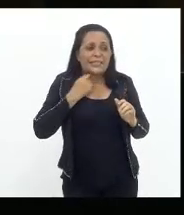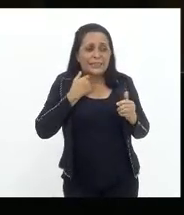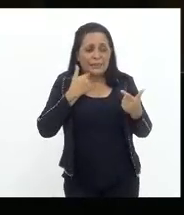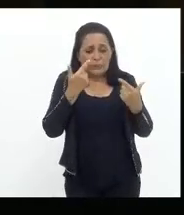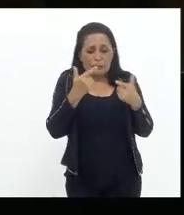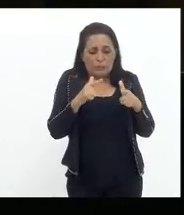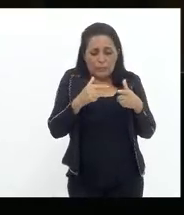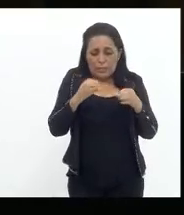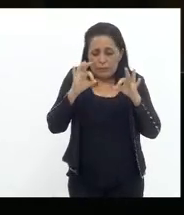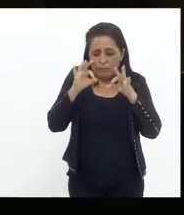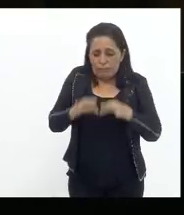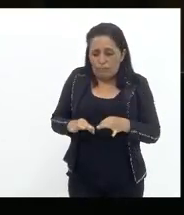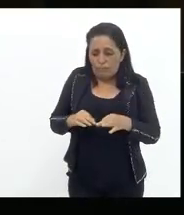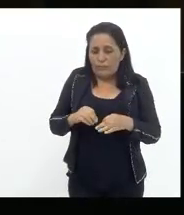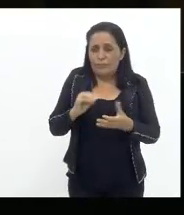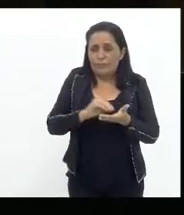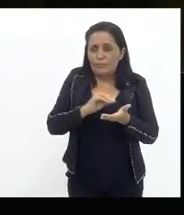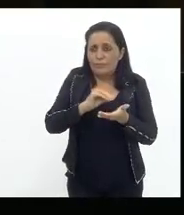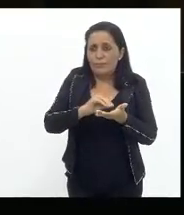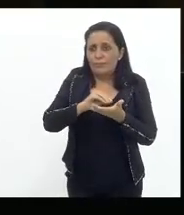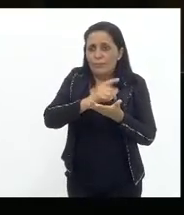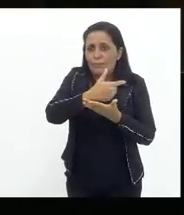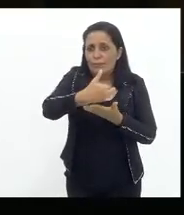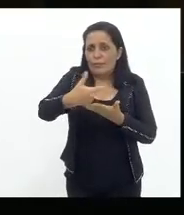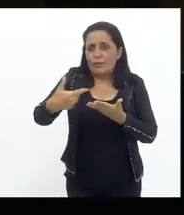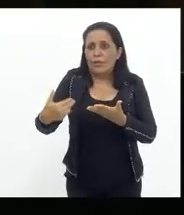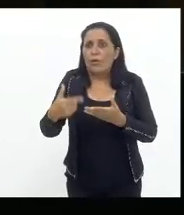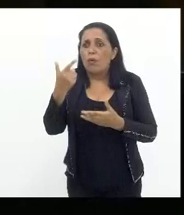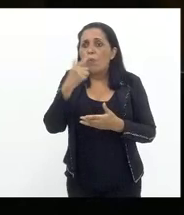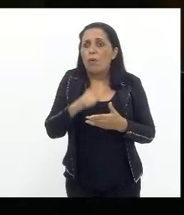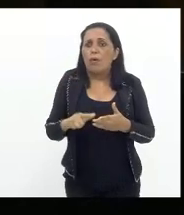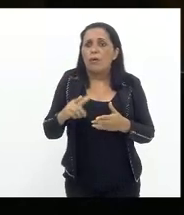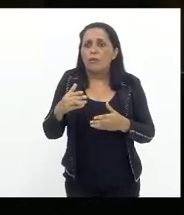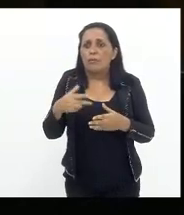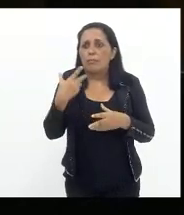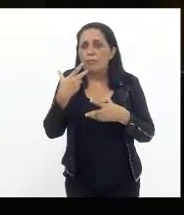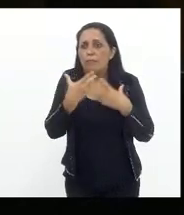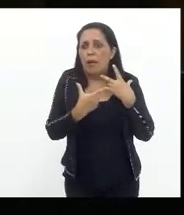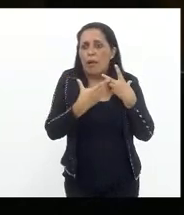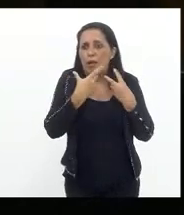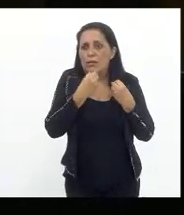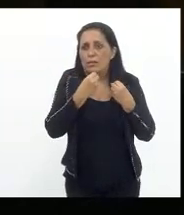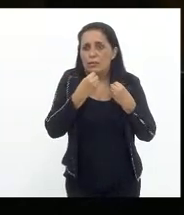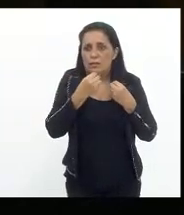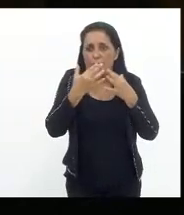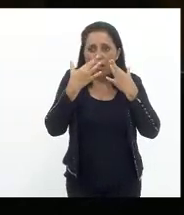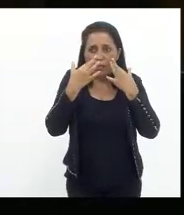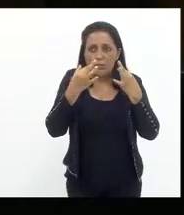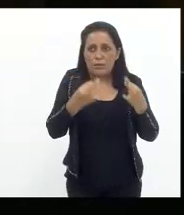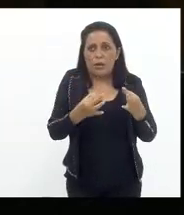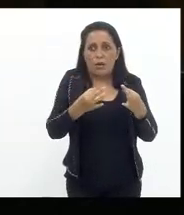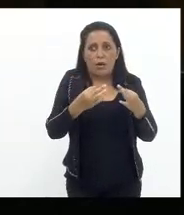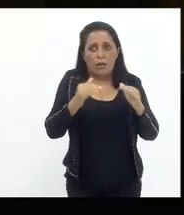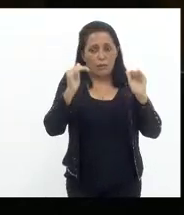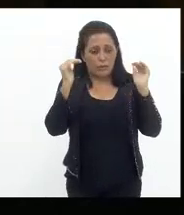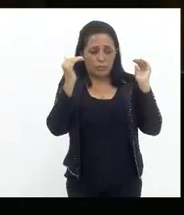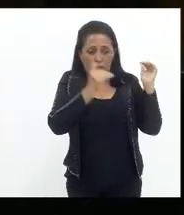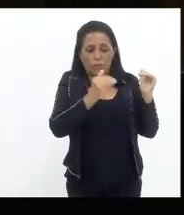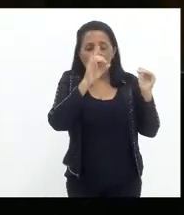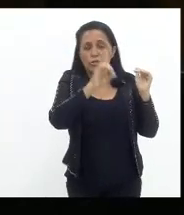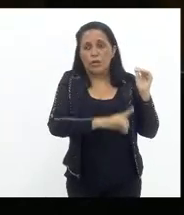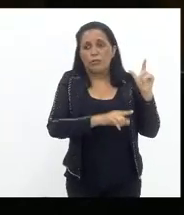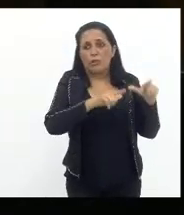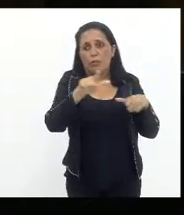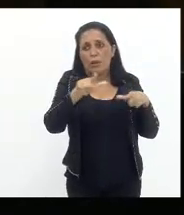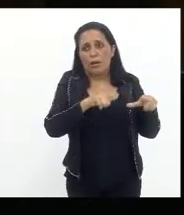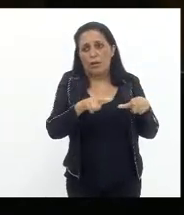aquém da necessidade. Outro viés que merece a nossa atenção diz respeito aos direitos trabalhistas